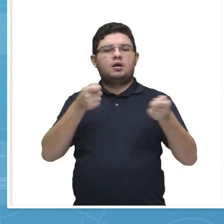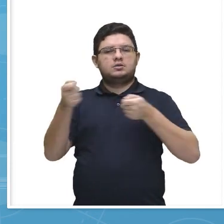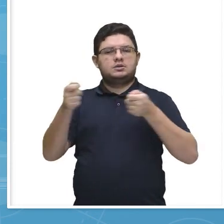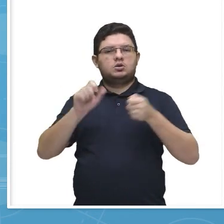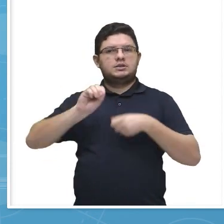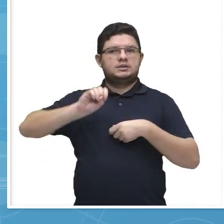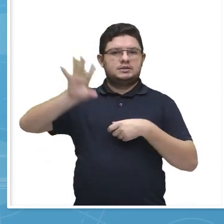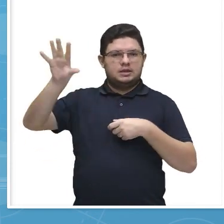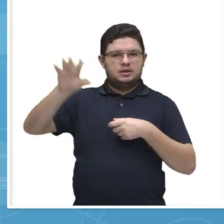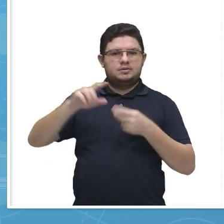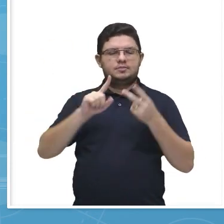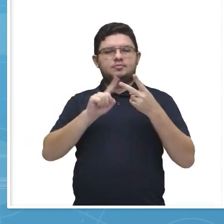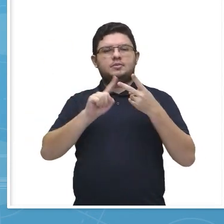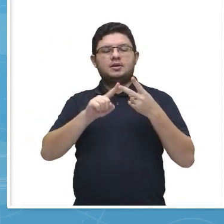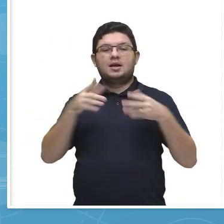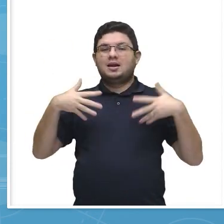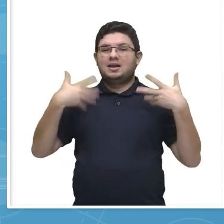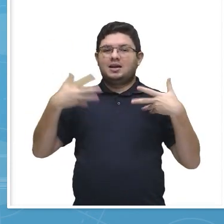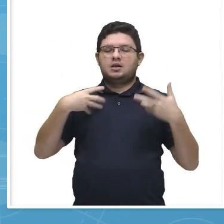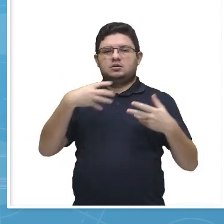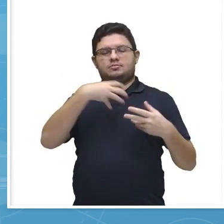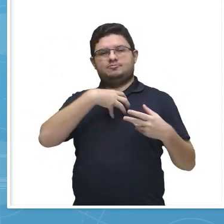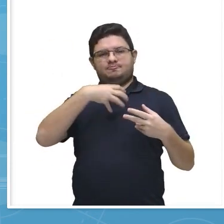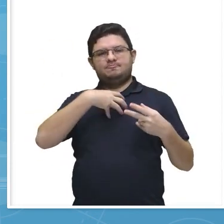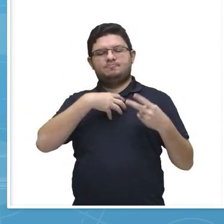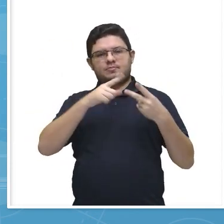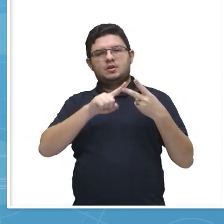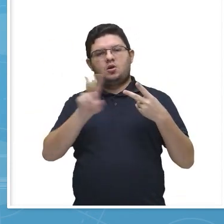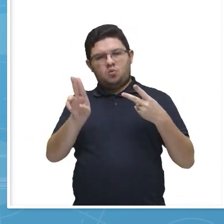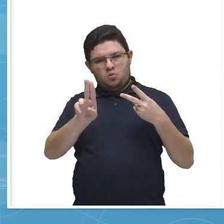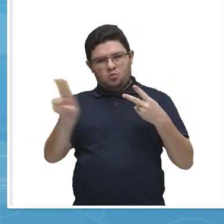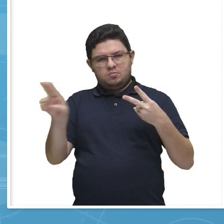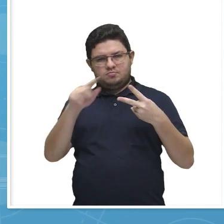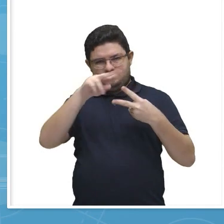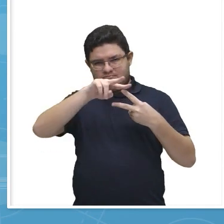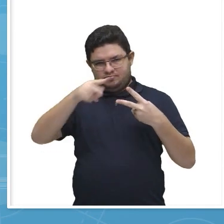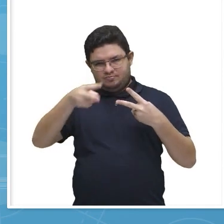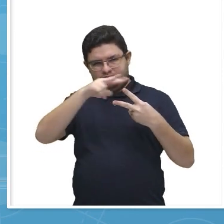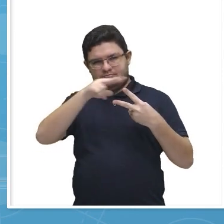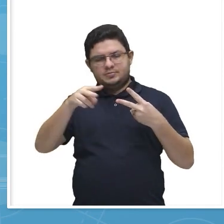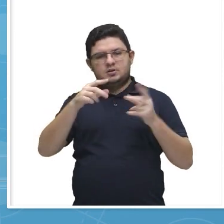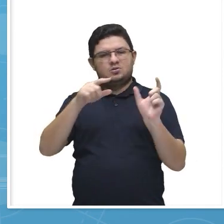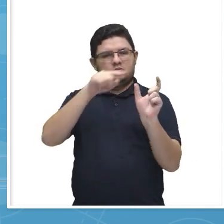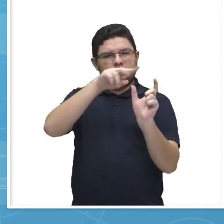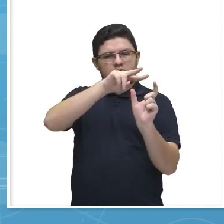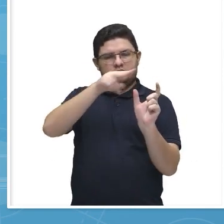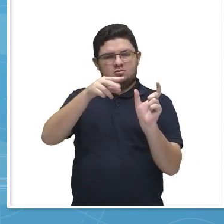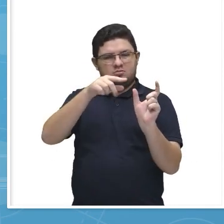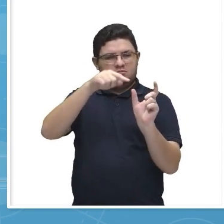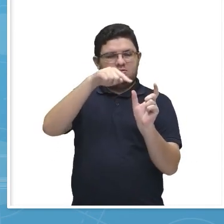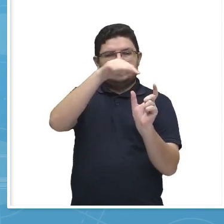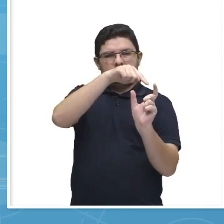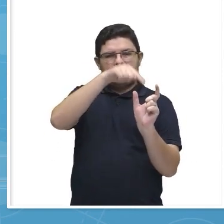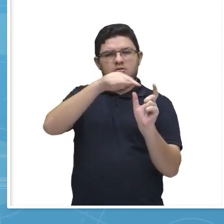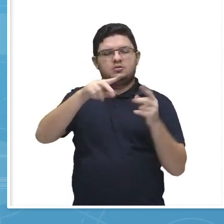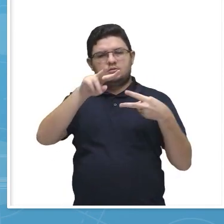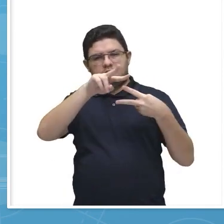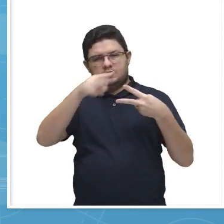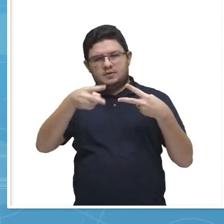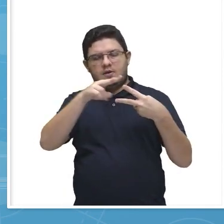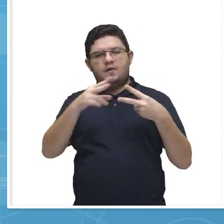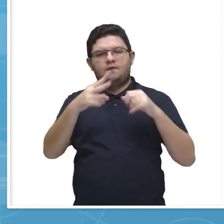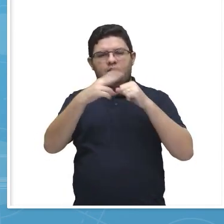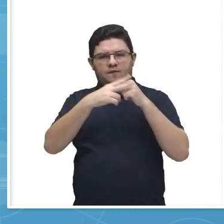estado. Estado de quem? Dos alunos. Então percebam que é um predicativo do sujeito, por isso que o meu predicado é verbo